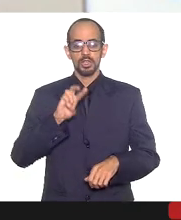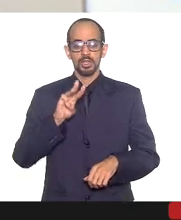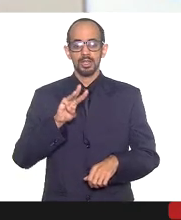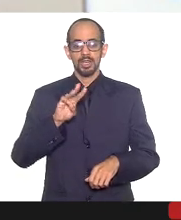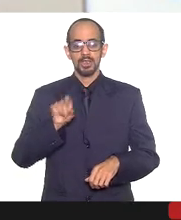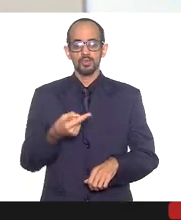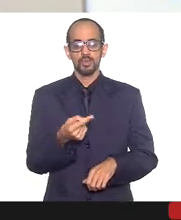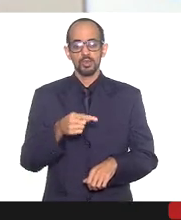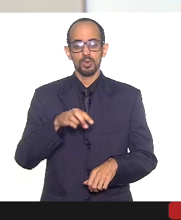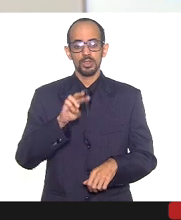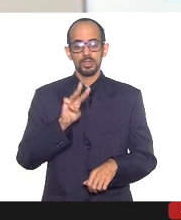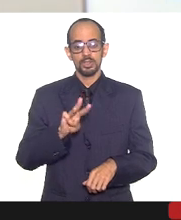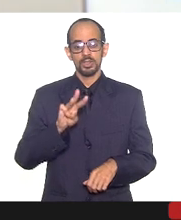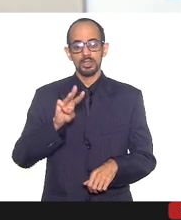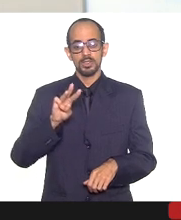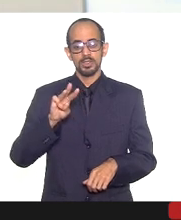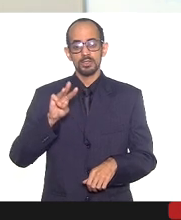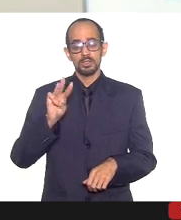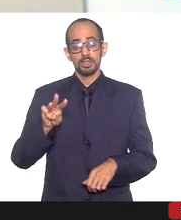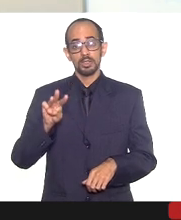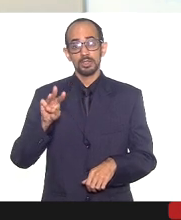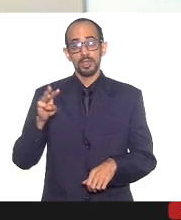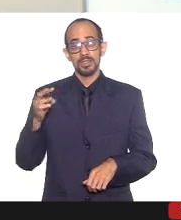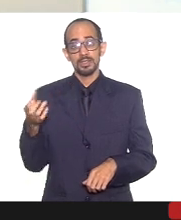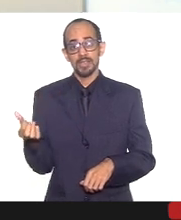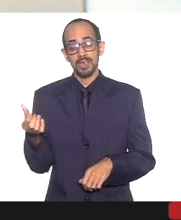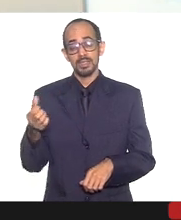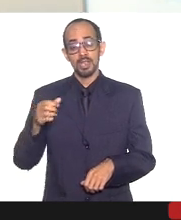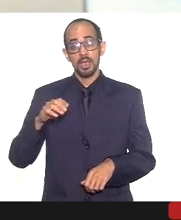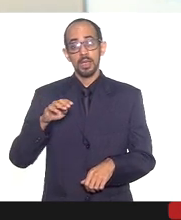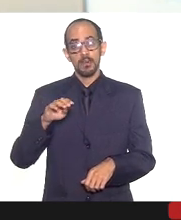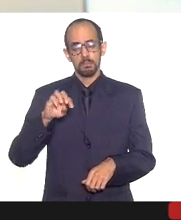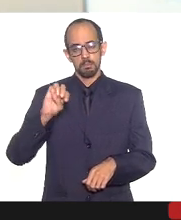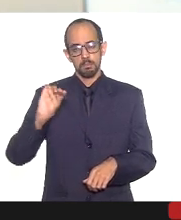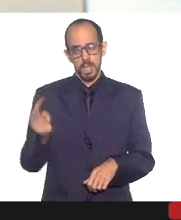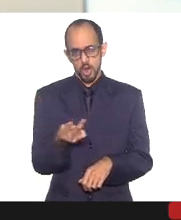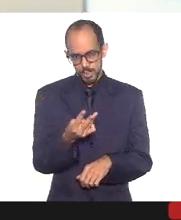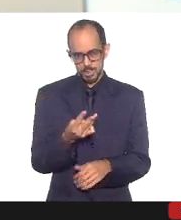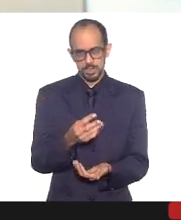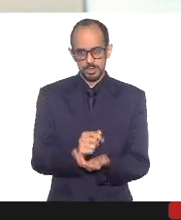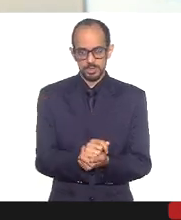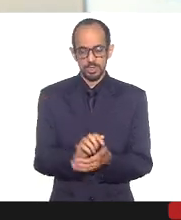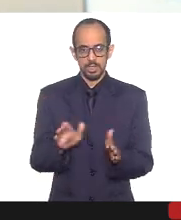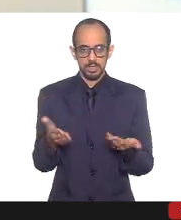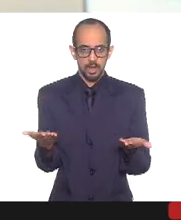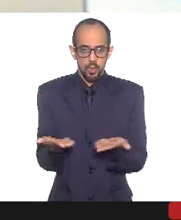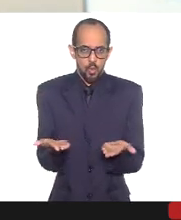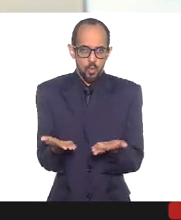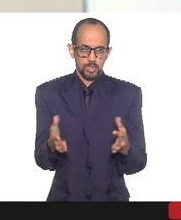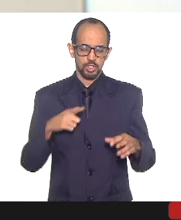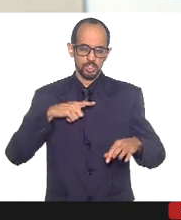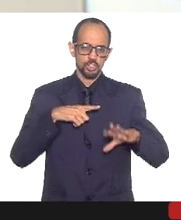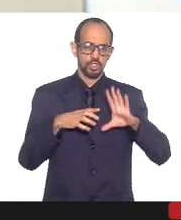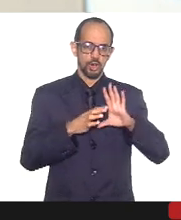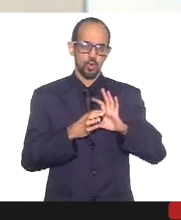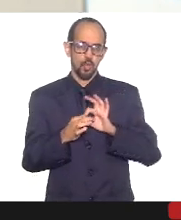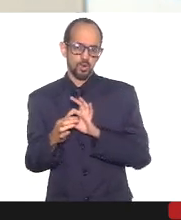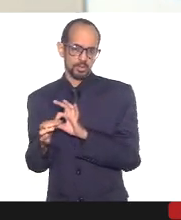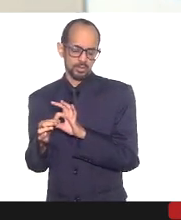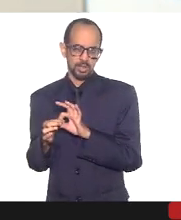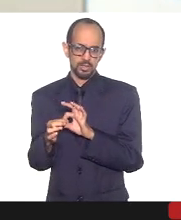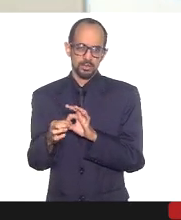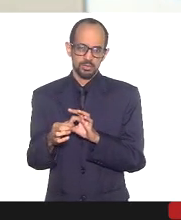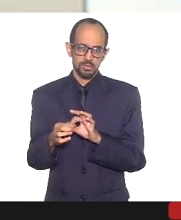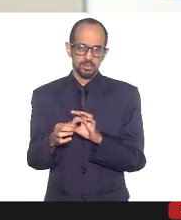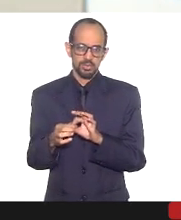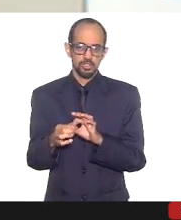bilhões 336 milhões. Então, a gente hoje trabalha com um cenário onde há uma relativa recuperação